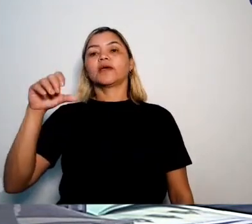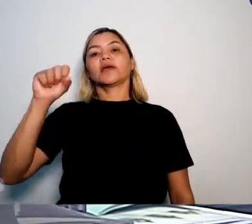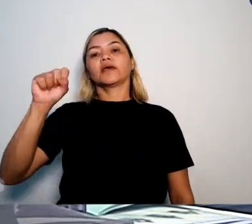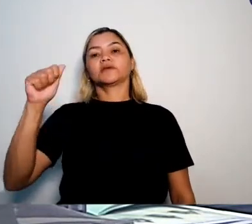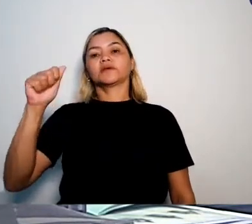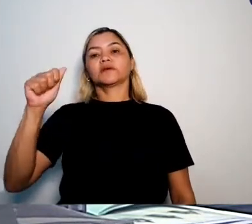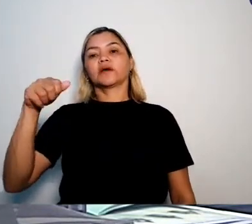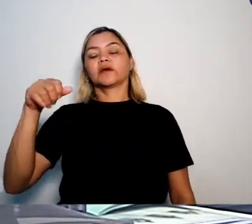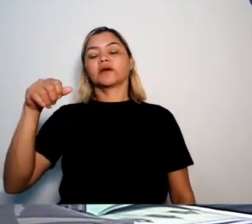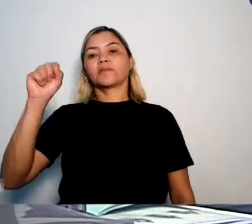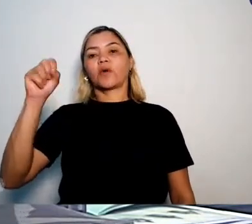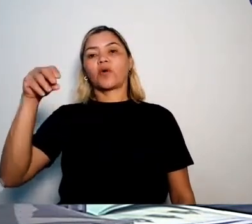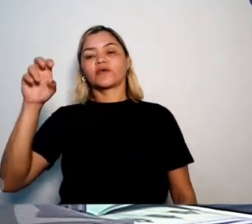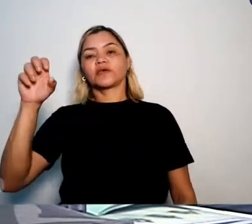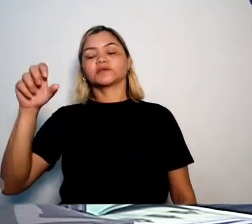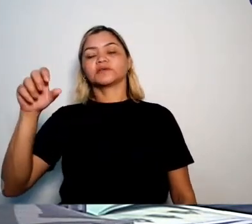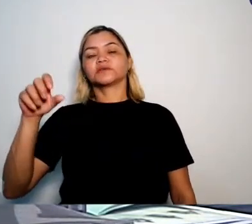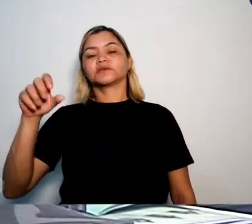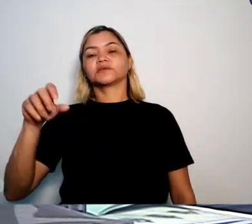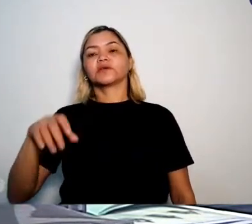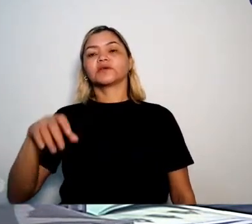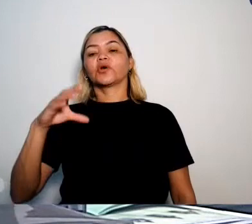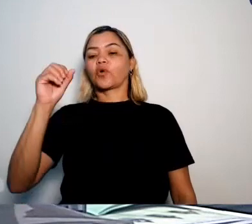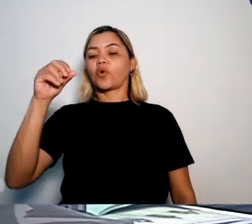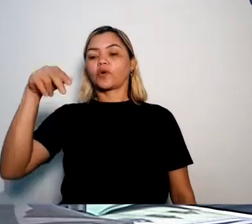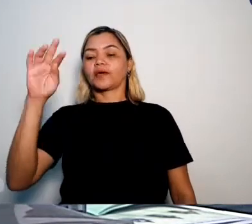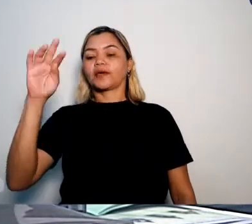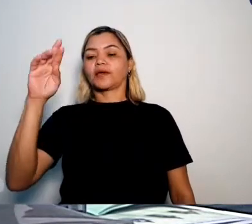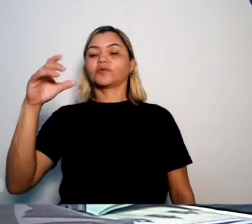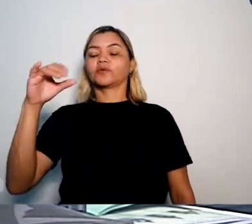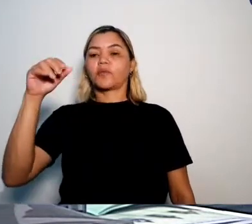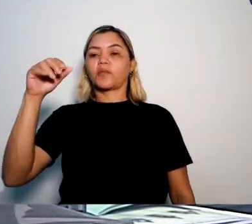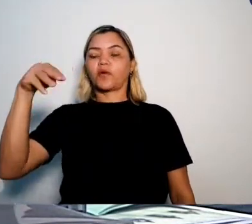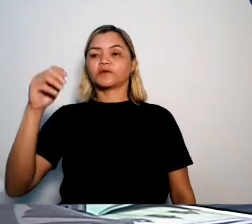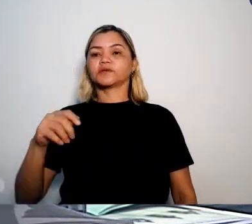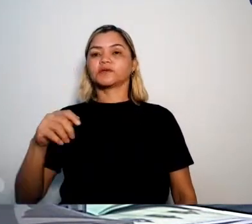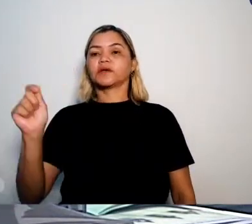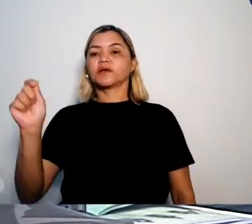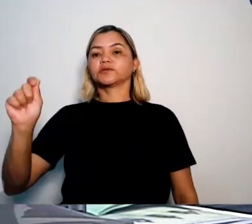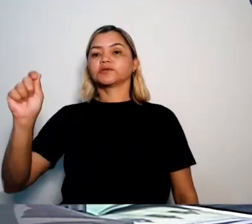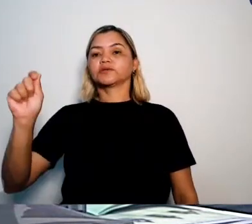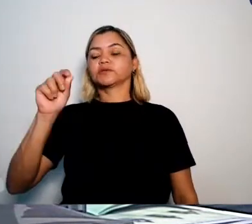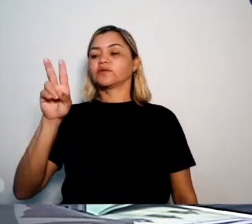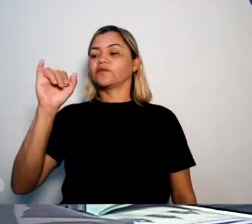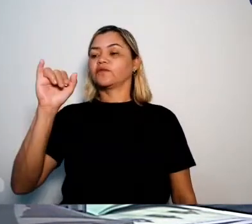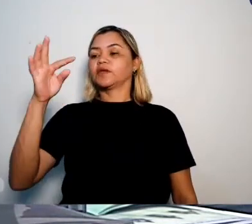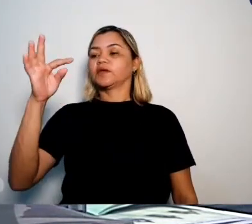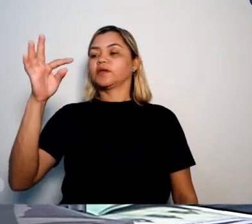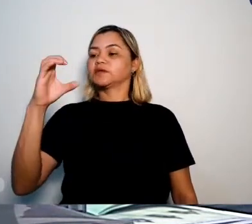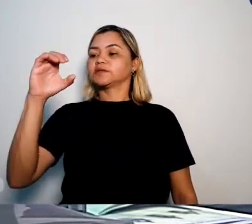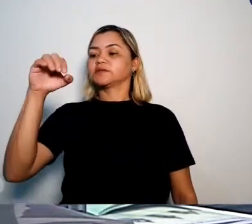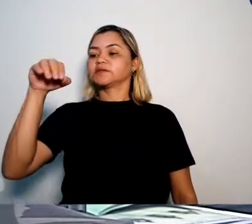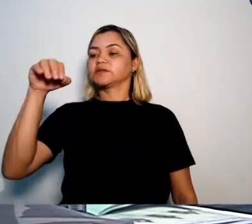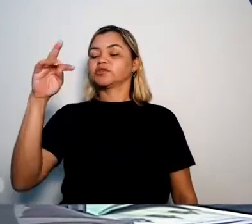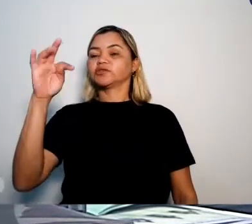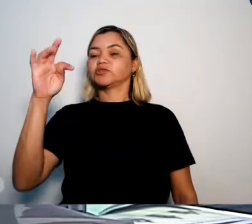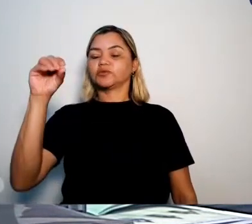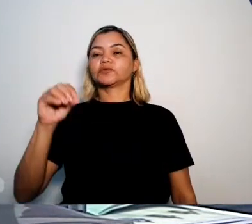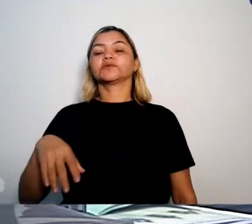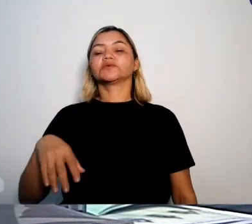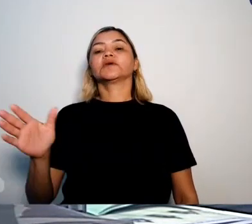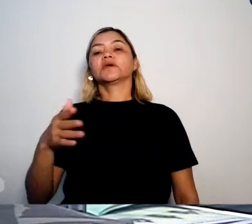Concreto Imóveis, Associação Vicentinos e Excelência Plaza Hotel,